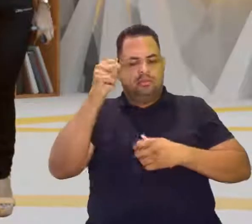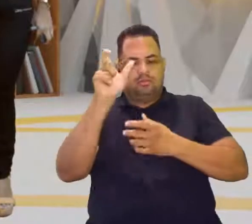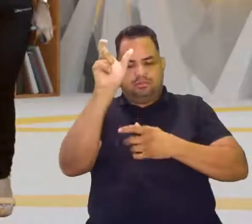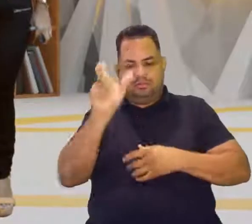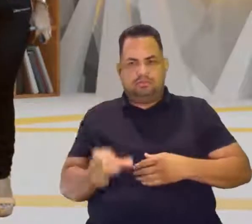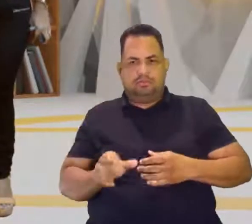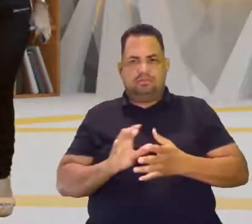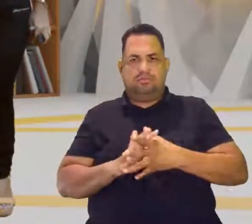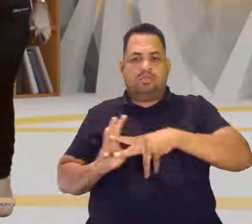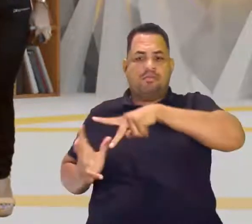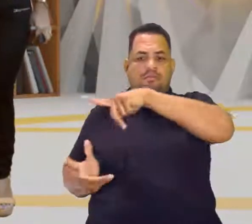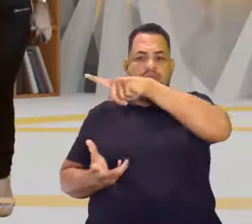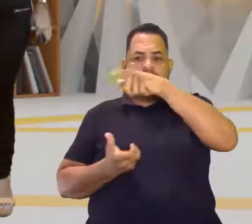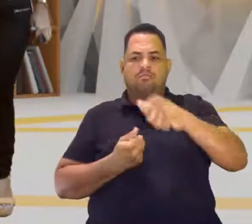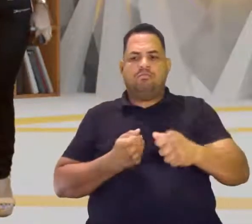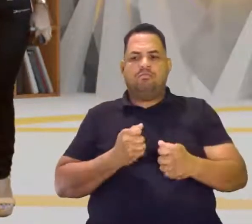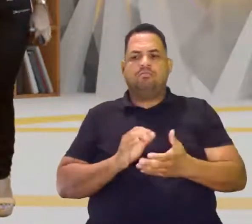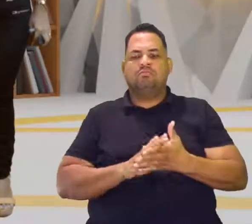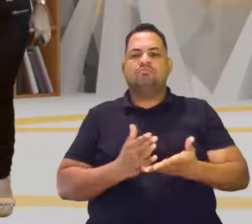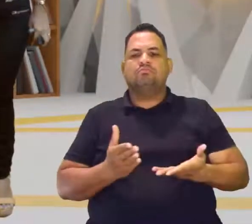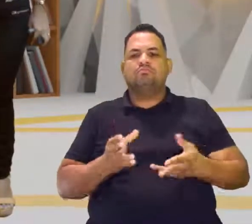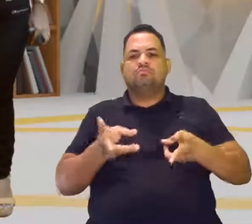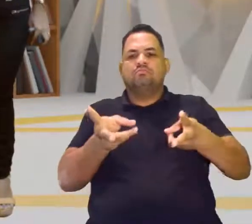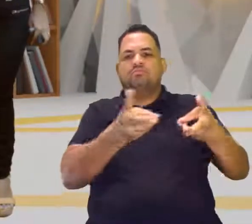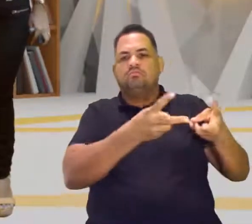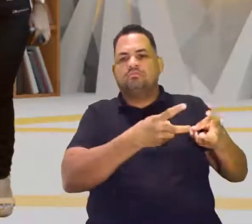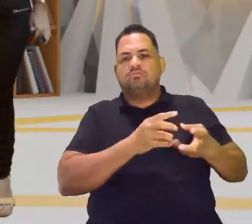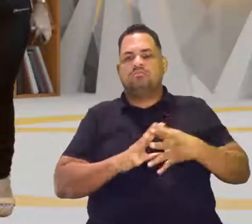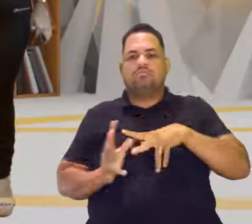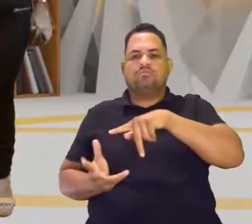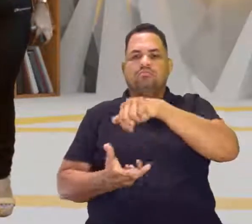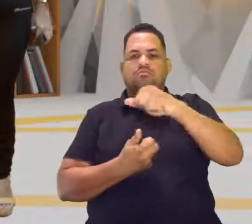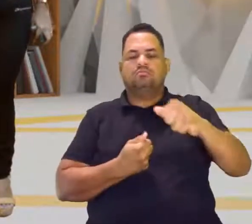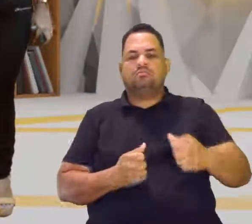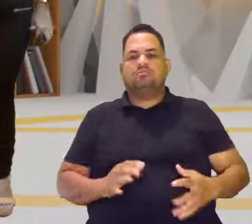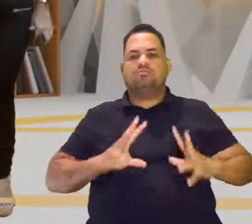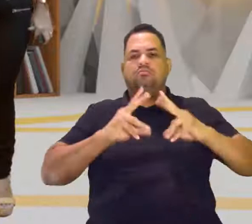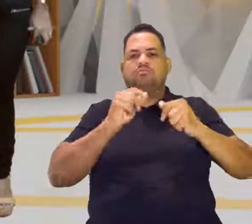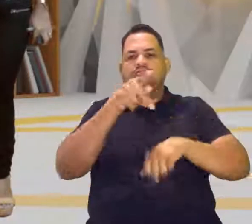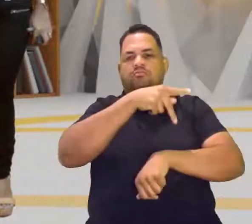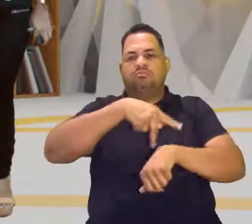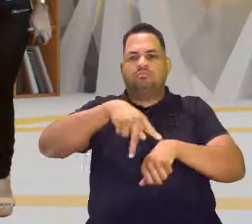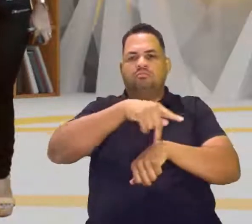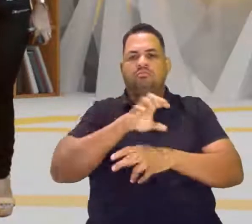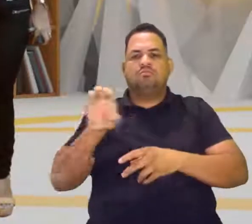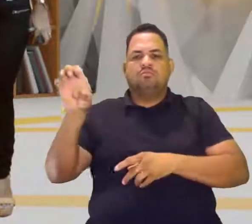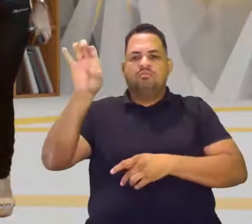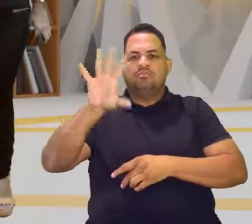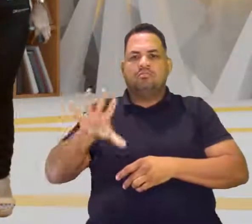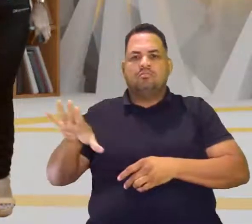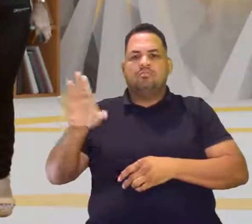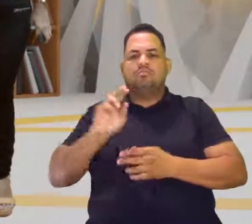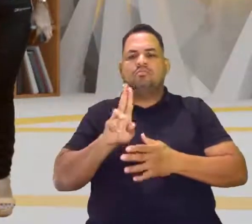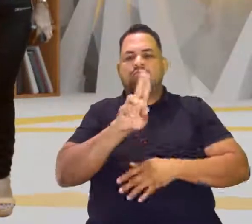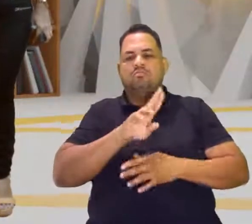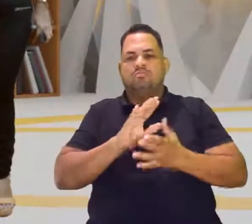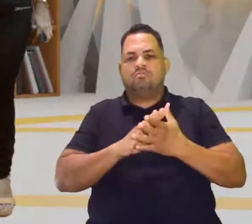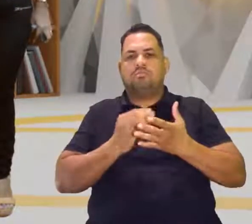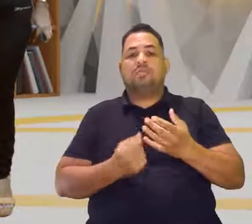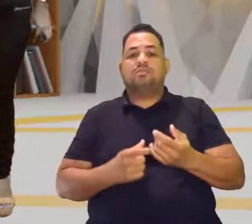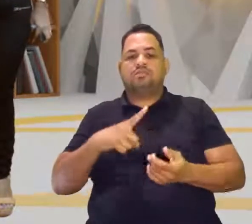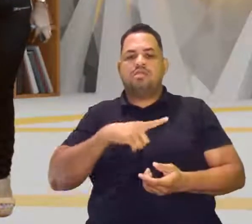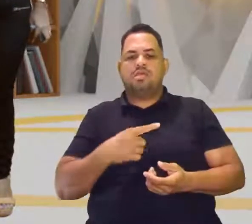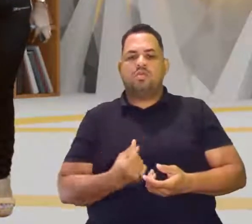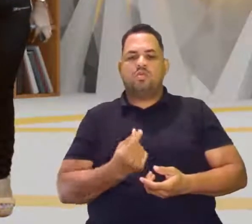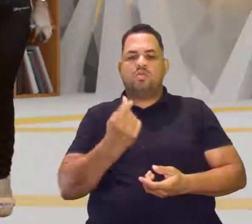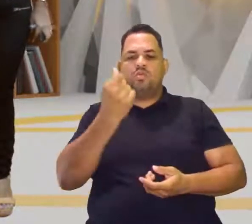comércio mundial de exploração Mundial que todos esses países da Europa utilizaram para o